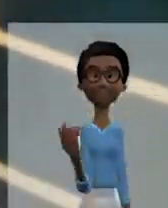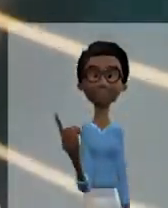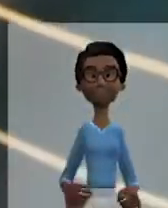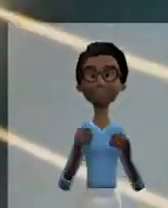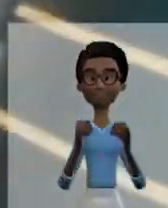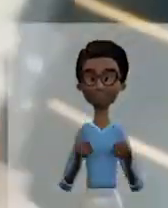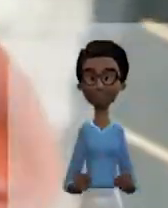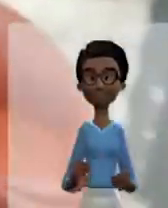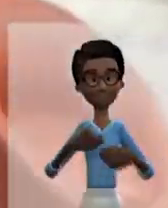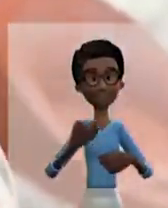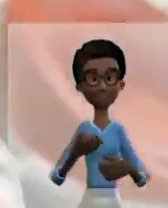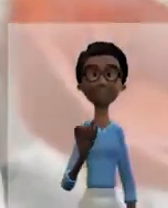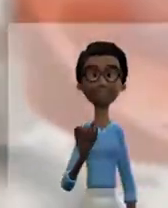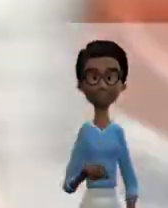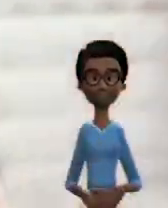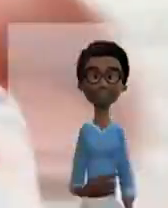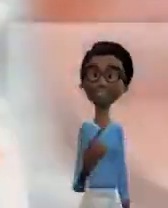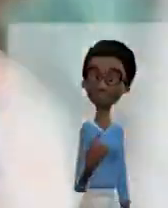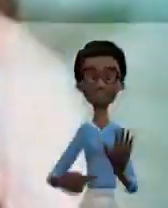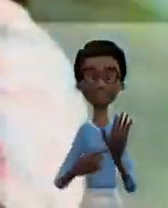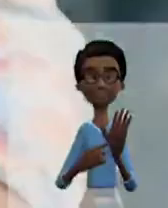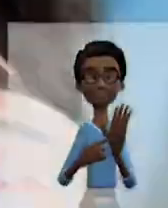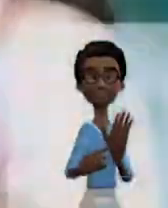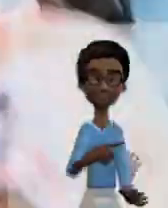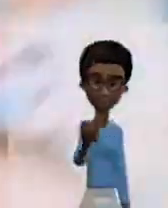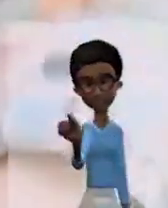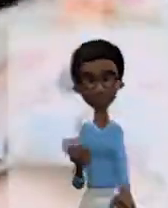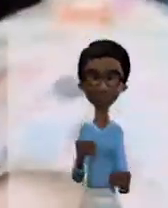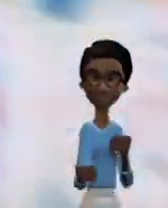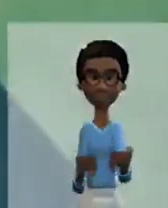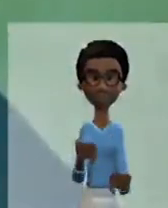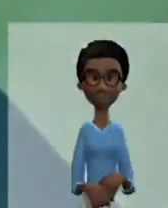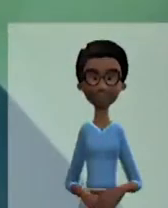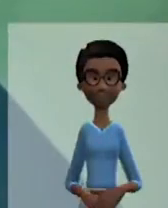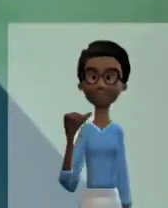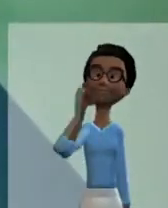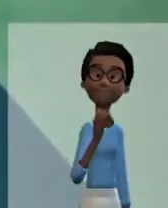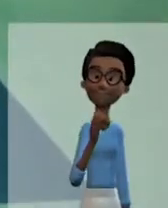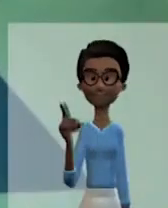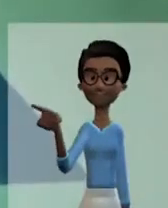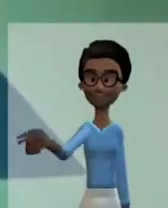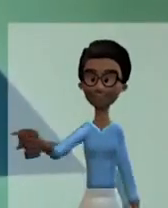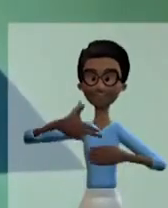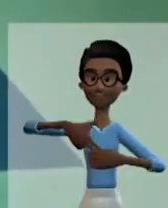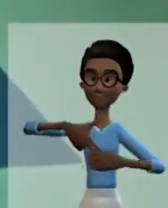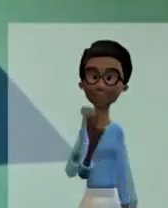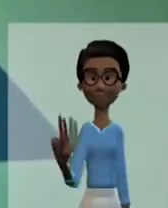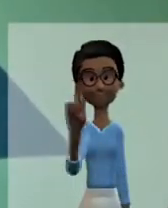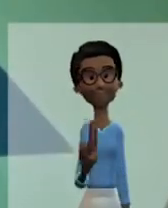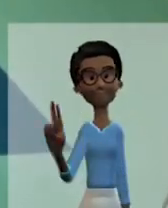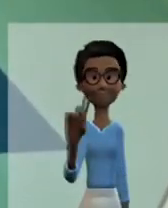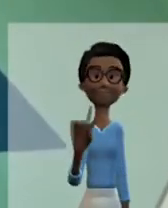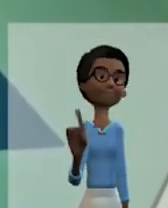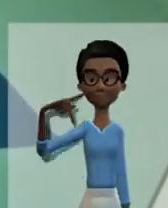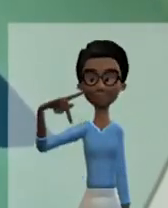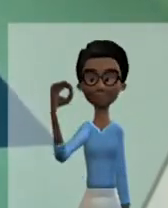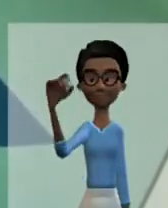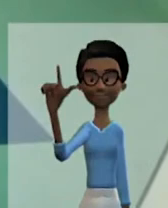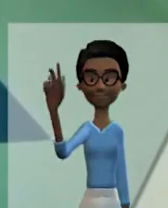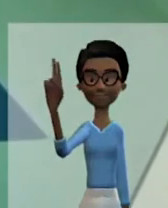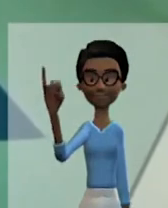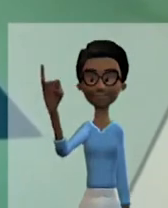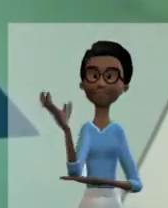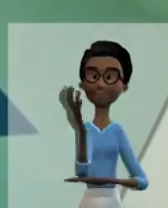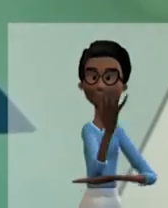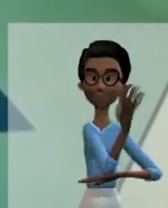Então o que é que a gente faz? Mano, é muito simples. Eu vos apresento a bike. Essa belezinha aqui não faz nada de ruim pro meio ambiente, além de